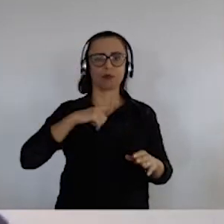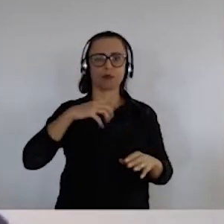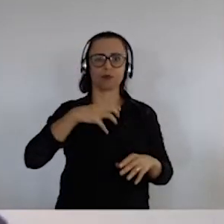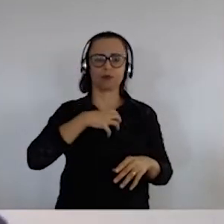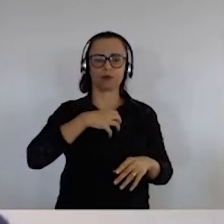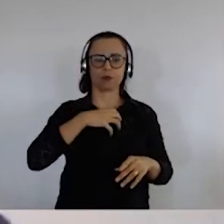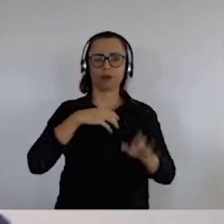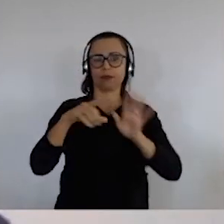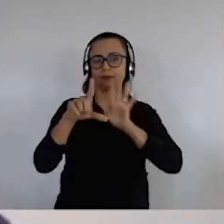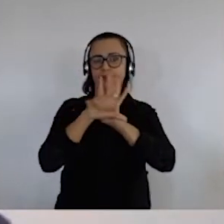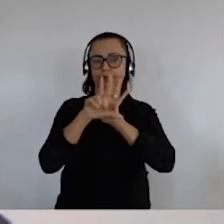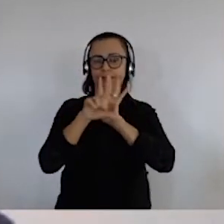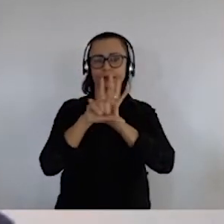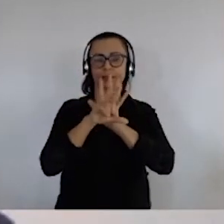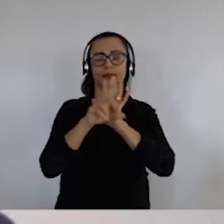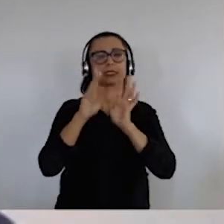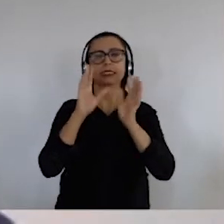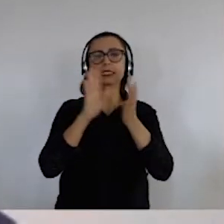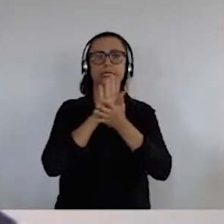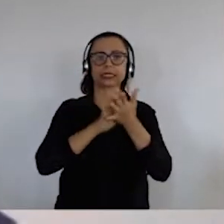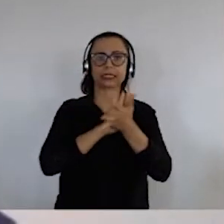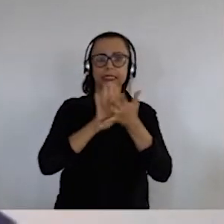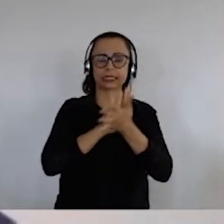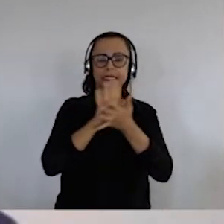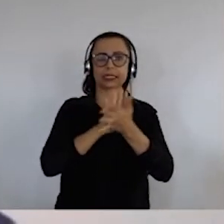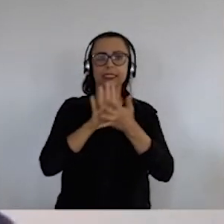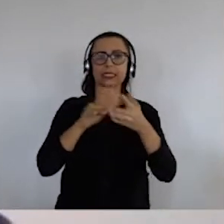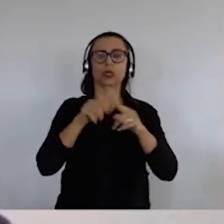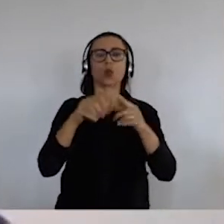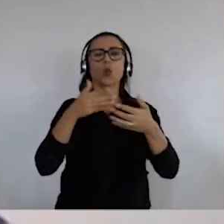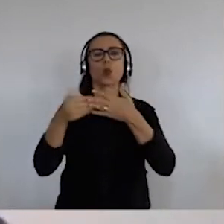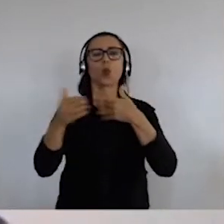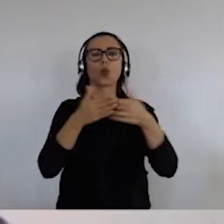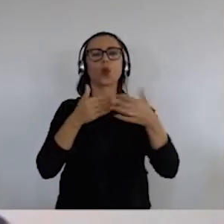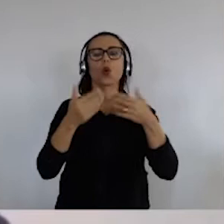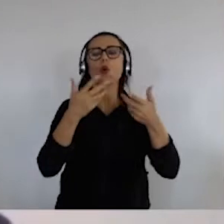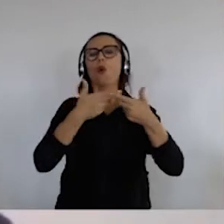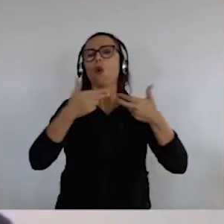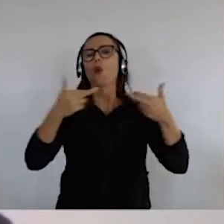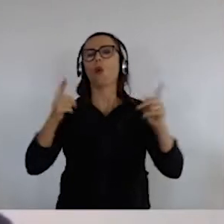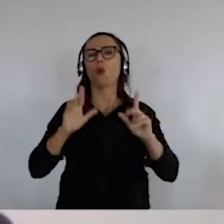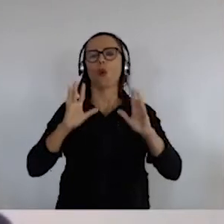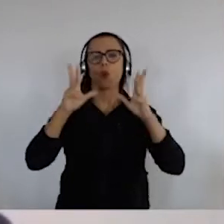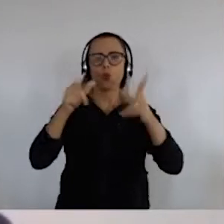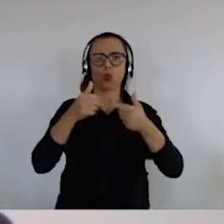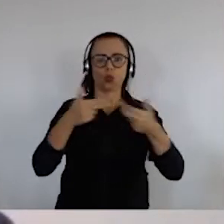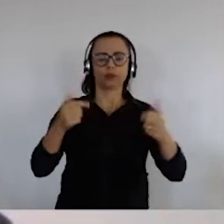lei, sem cancelos ou quaisquer outros obstáculos.